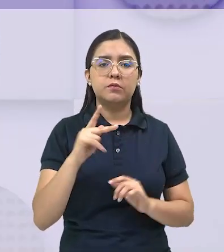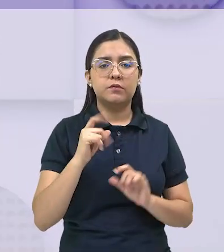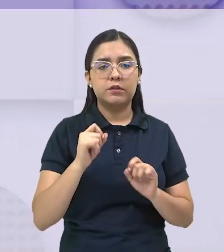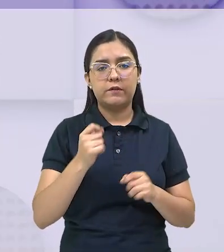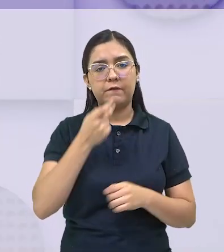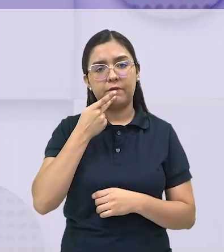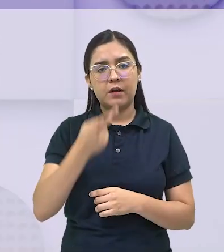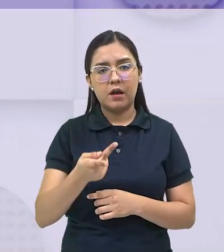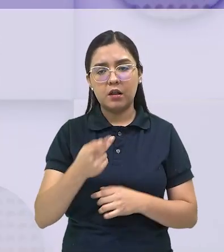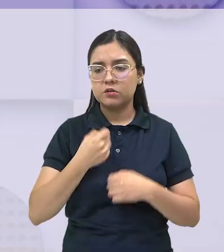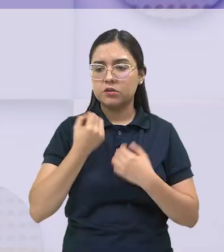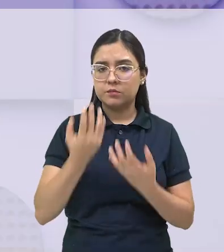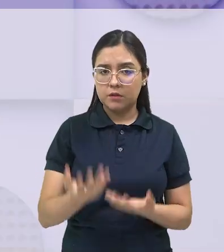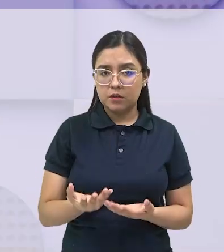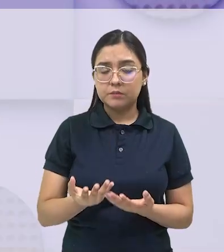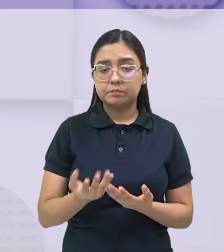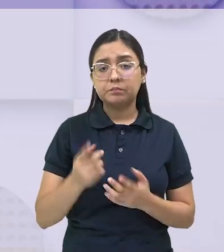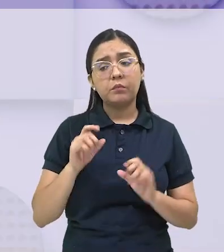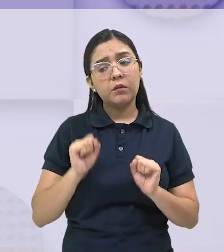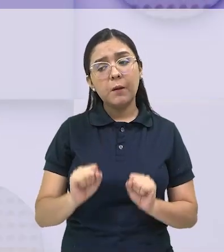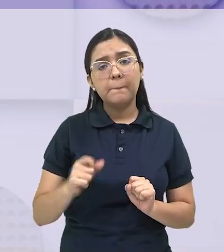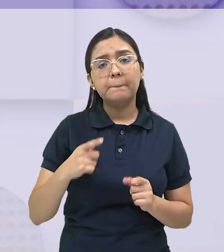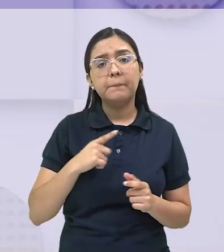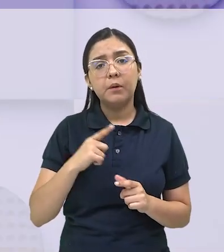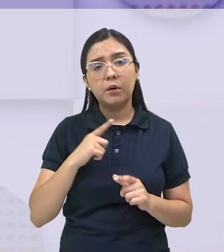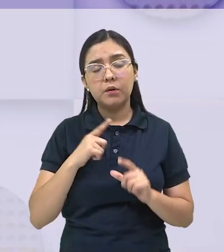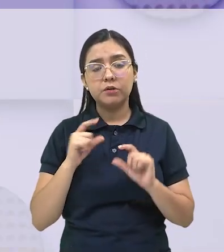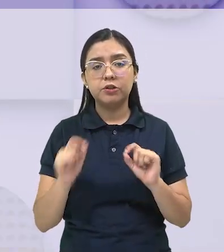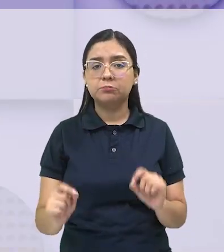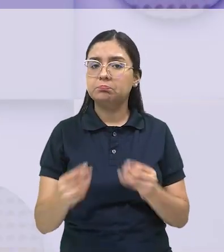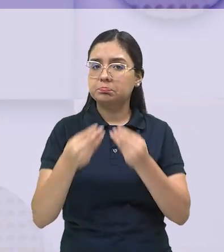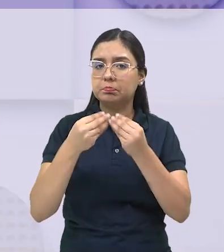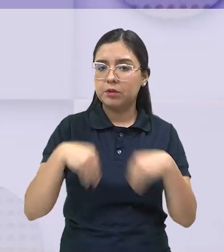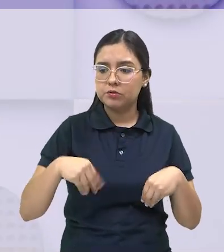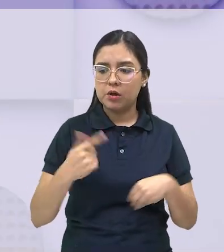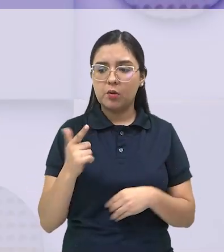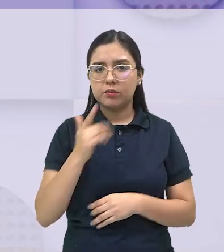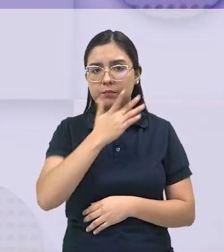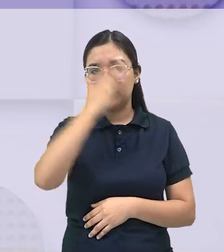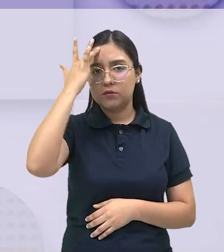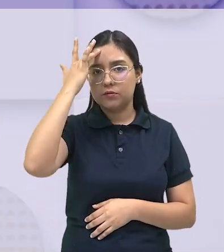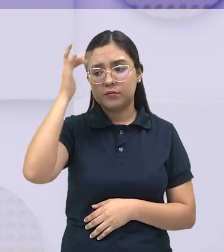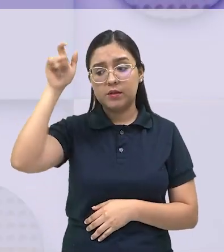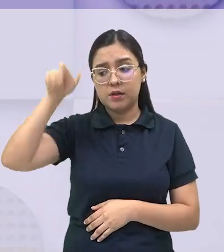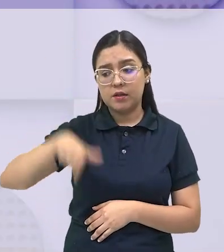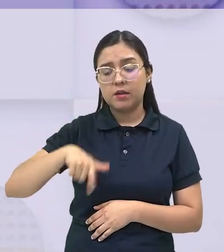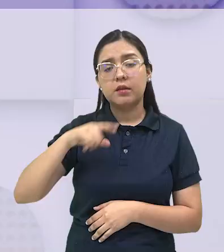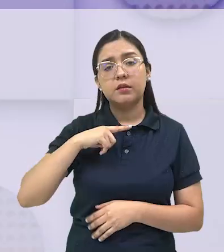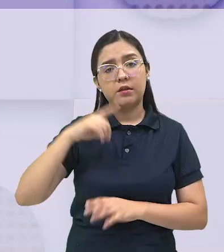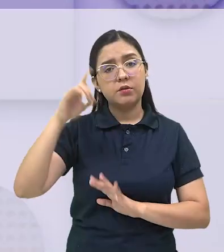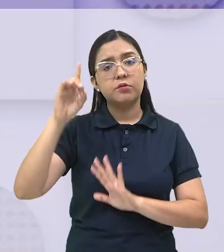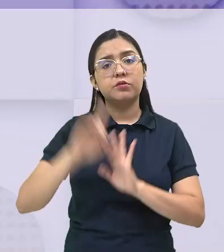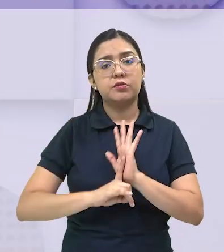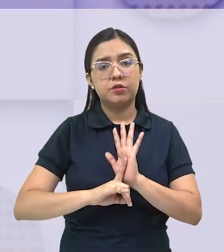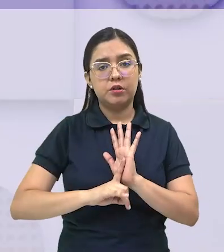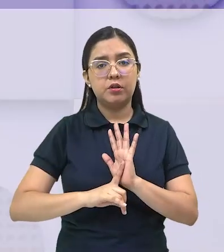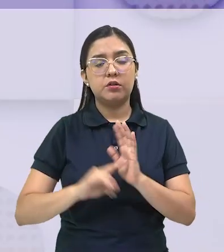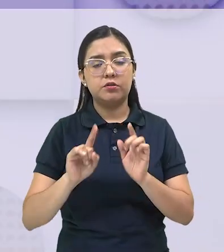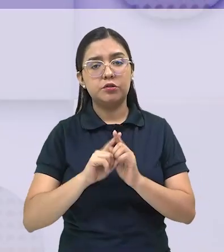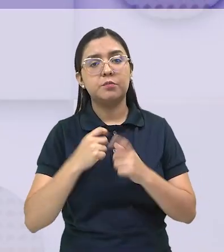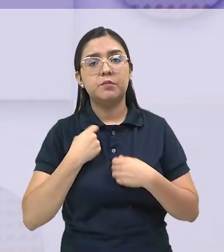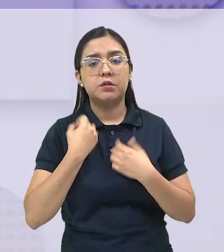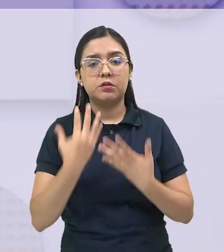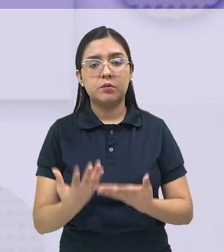conteúdo daquilo que você está falando, pode agredir a outra pessoa. E a outra pessoa tem um direito ainda mais sagrado que o direito